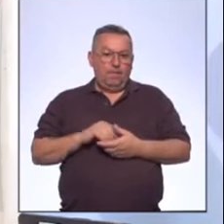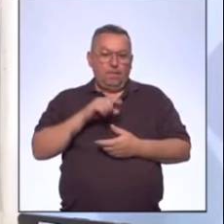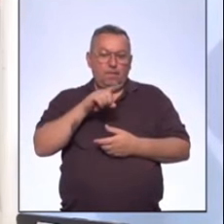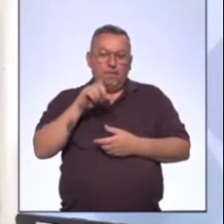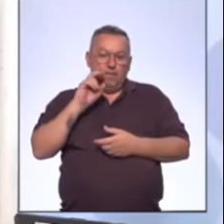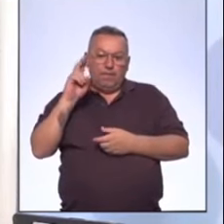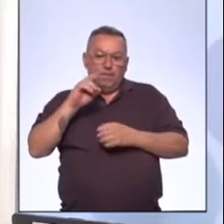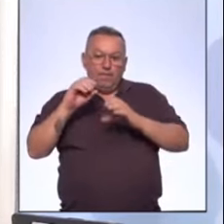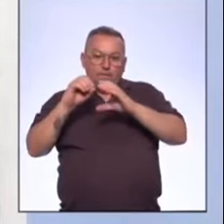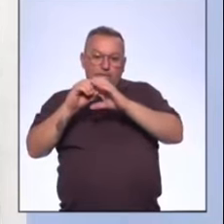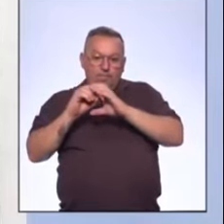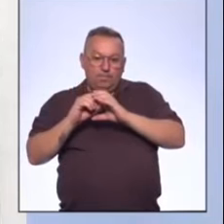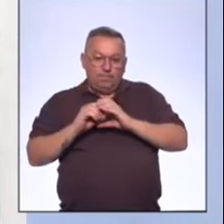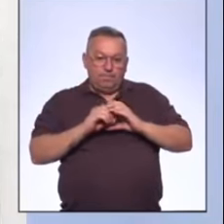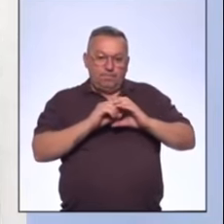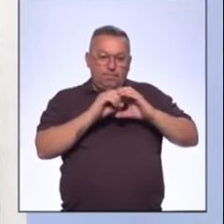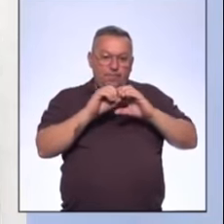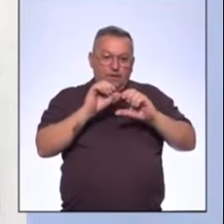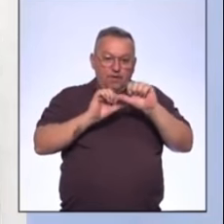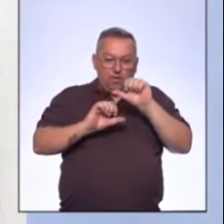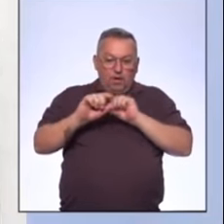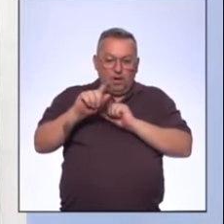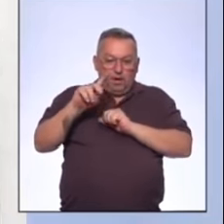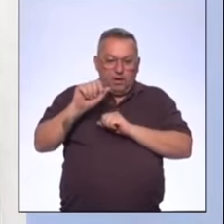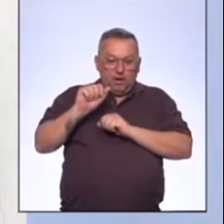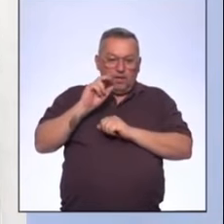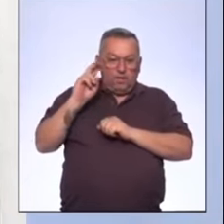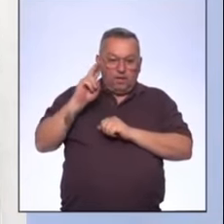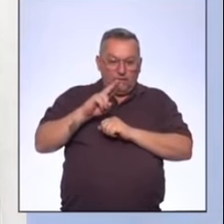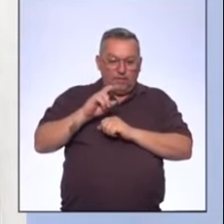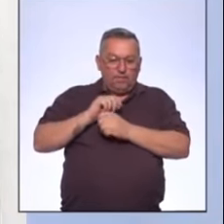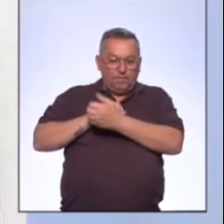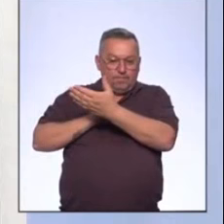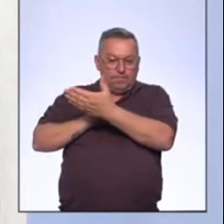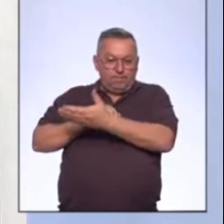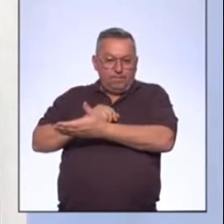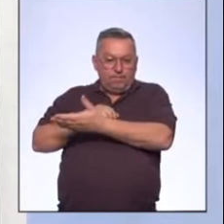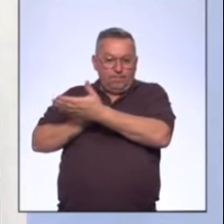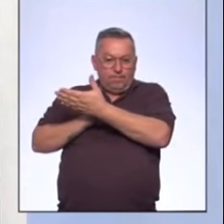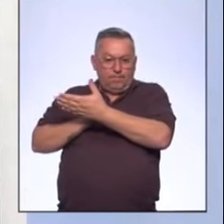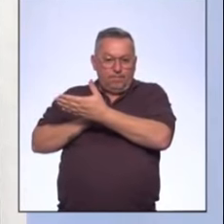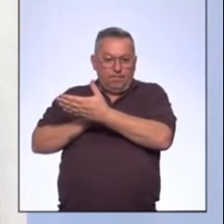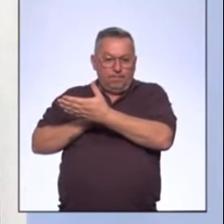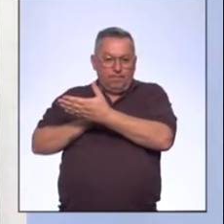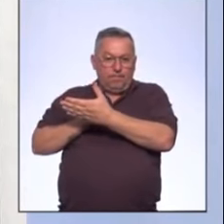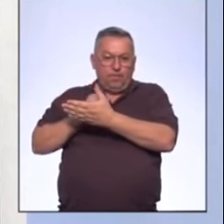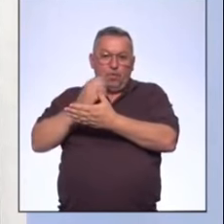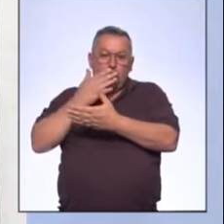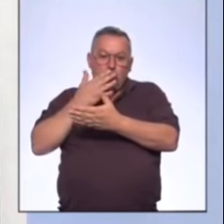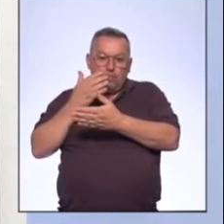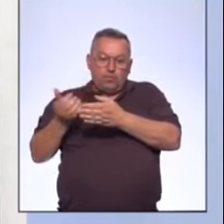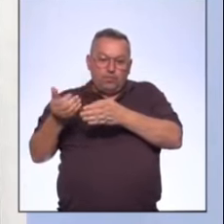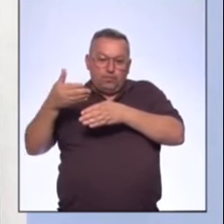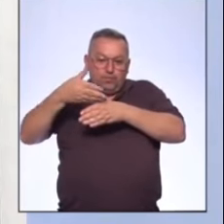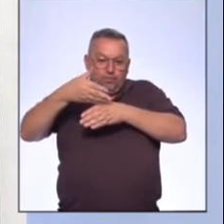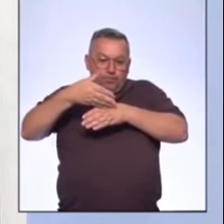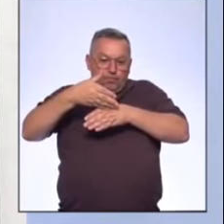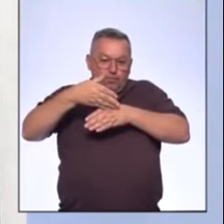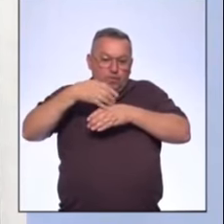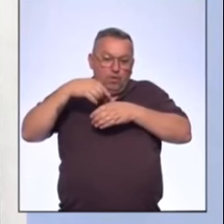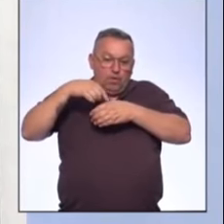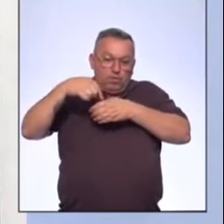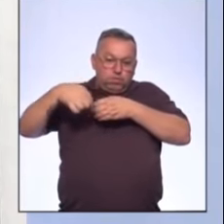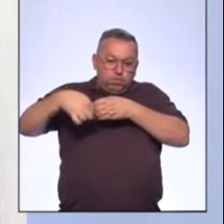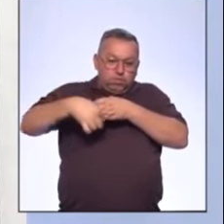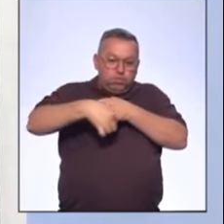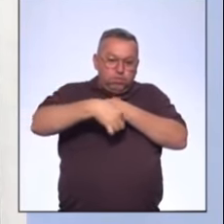as células onde acontece a troca gasosa. Aqui está o alvéolo. Então, ó, o sangue vem por aqui, venoso, e ele